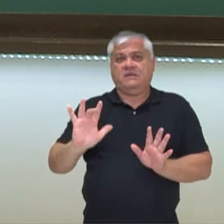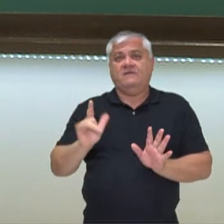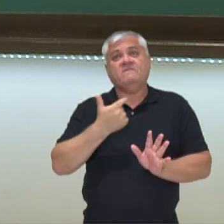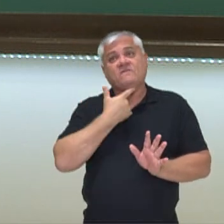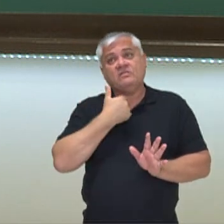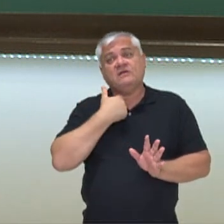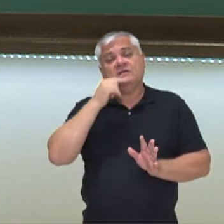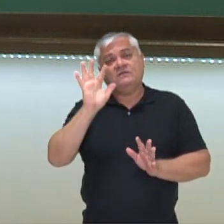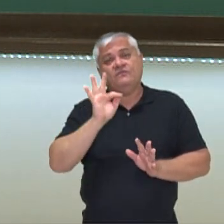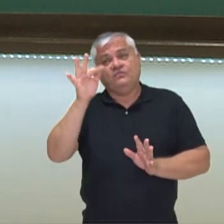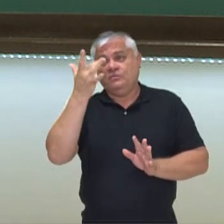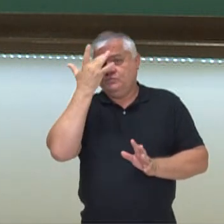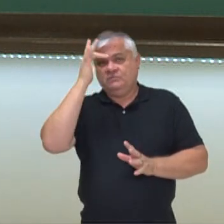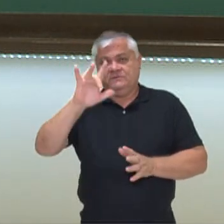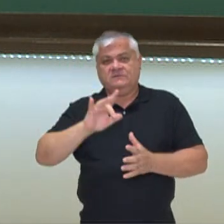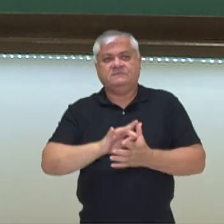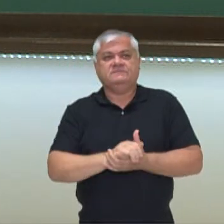muito.